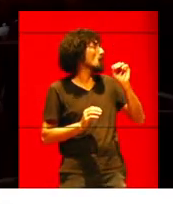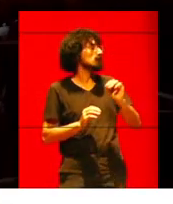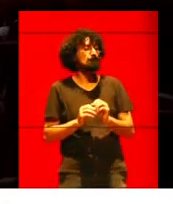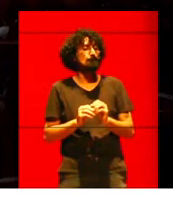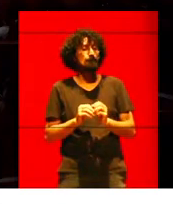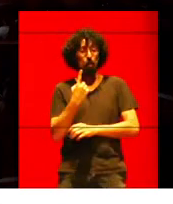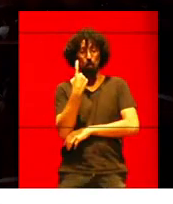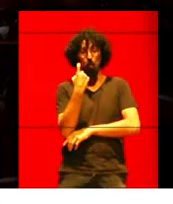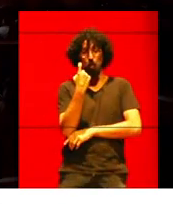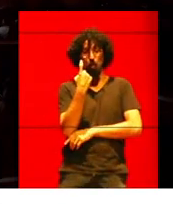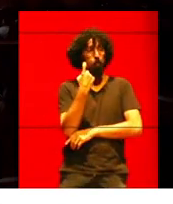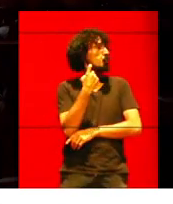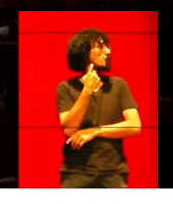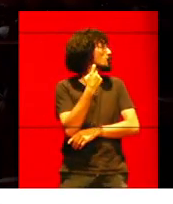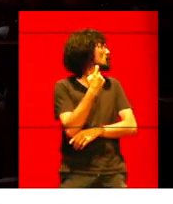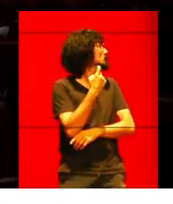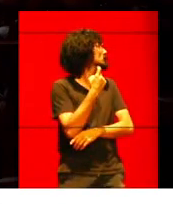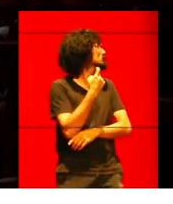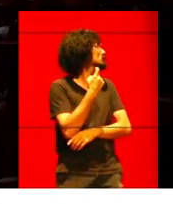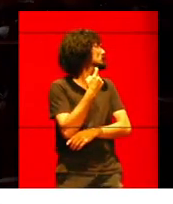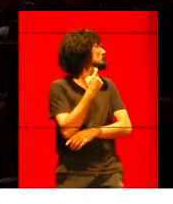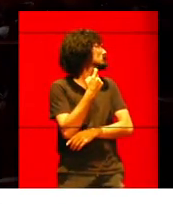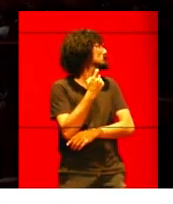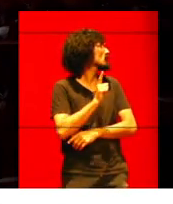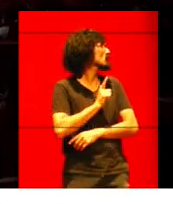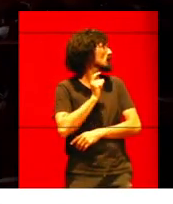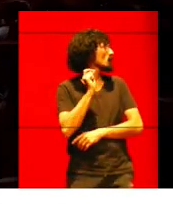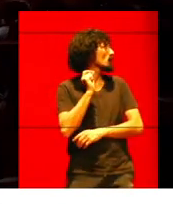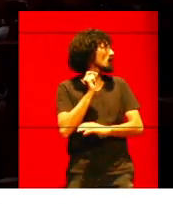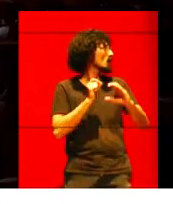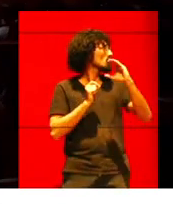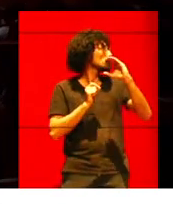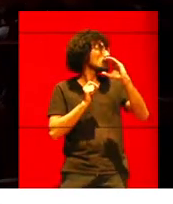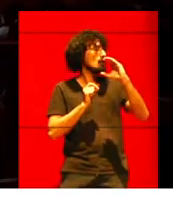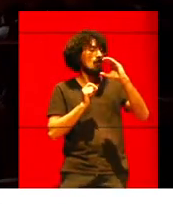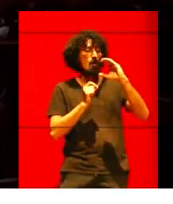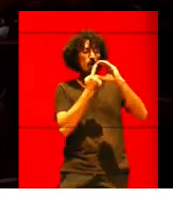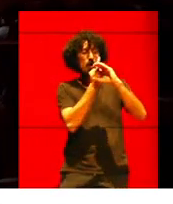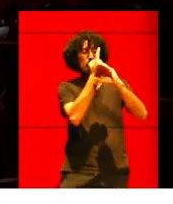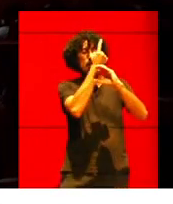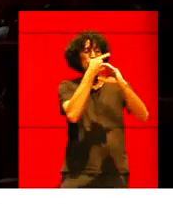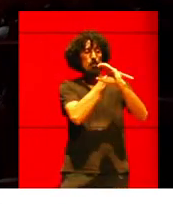olha para esse carbono 1 aí, ele está fazendo 4 ligações o quê?